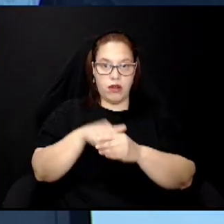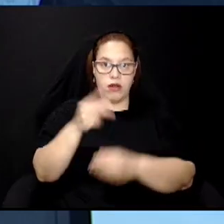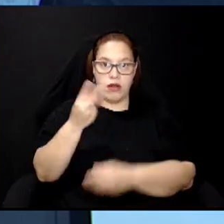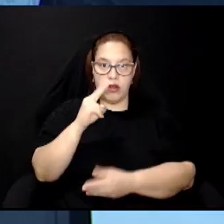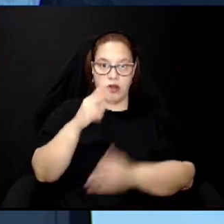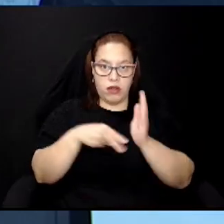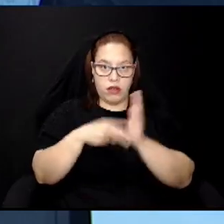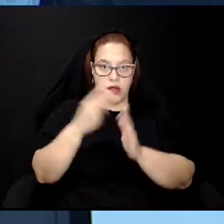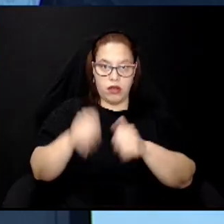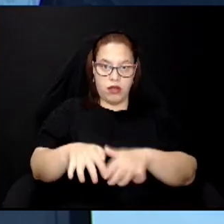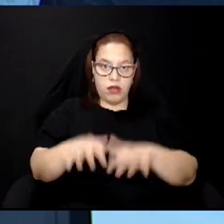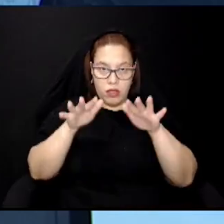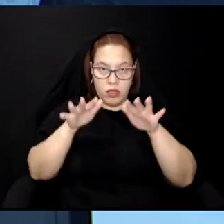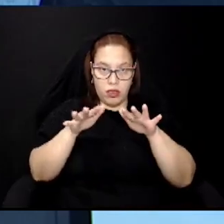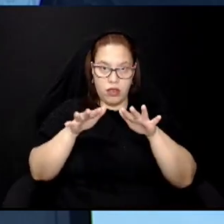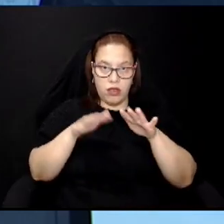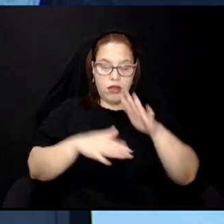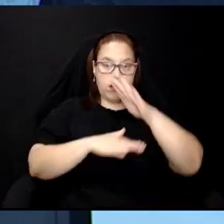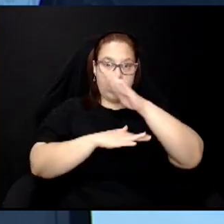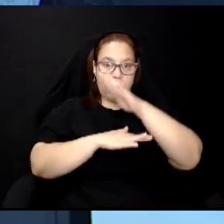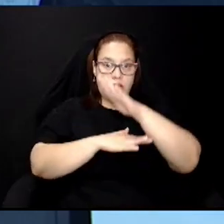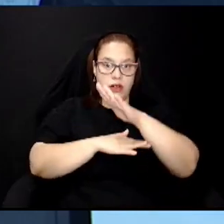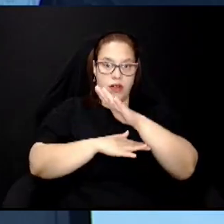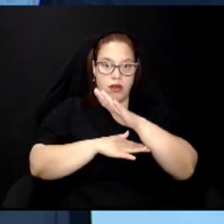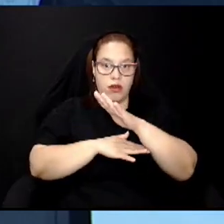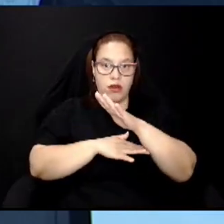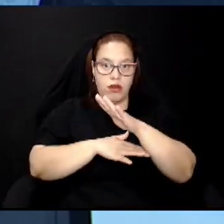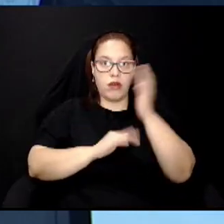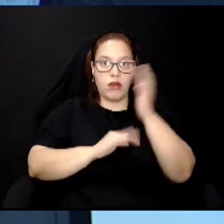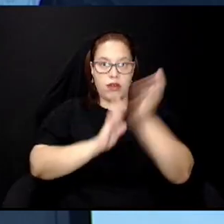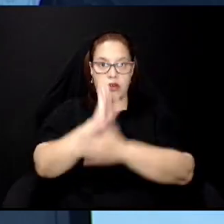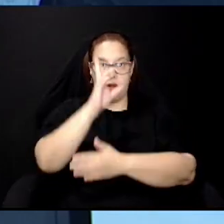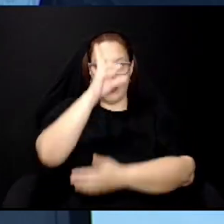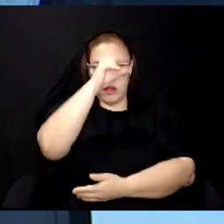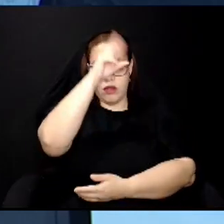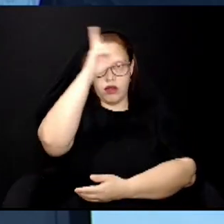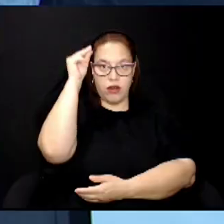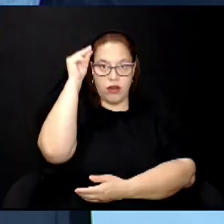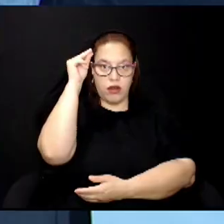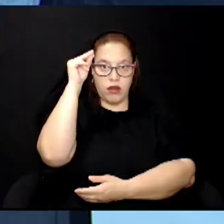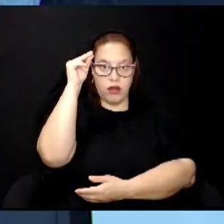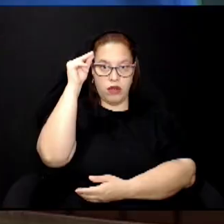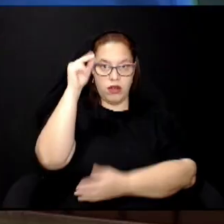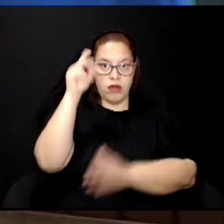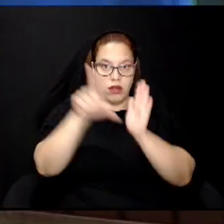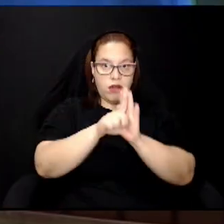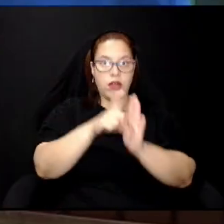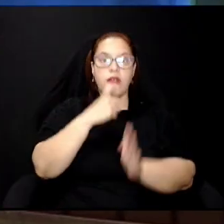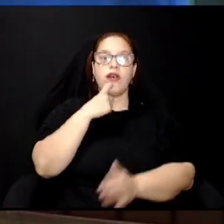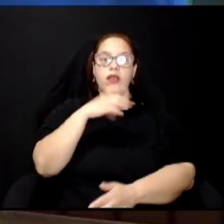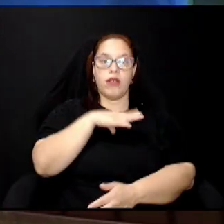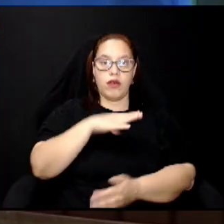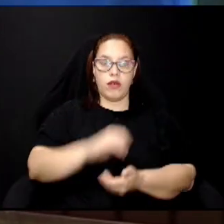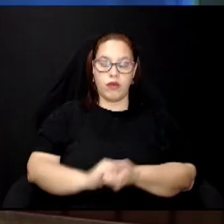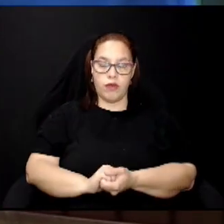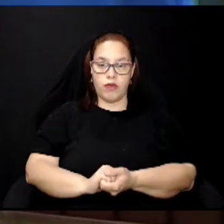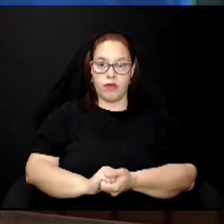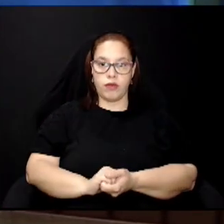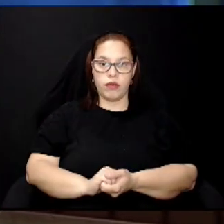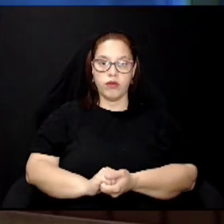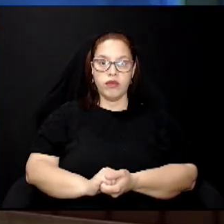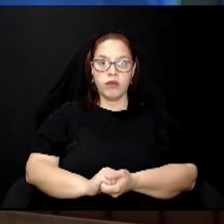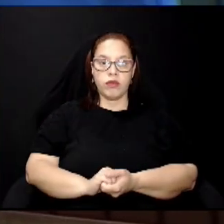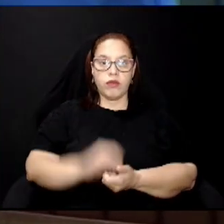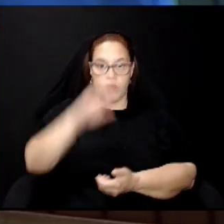no plenário da Câmara e, se for sancionado pelo prefeito, será lei em Campinas. Permínio acredita que, com